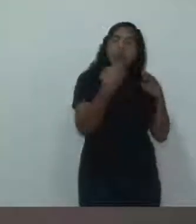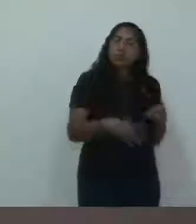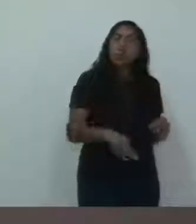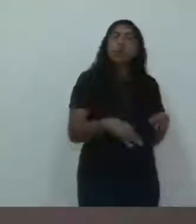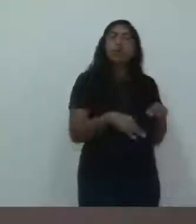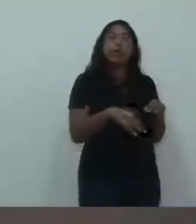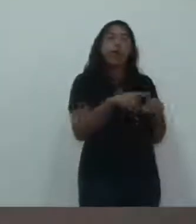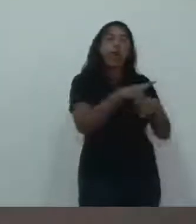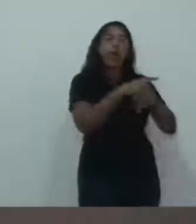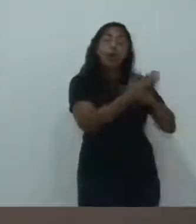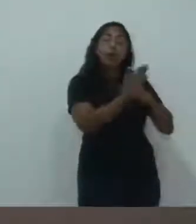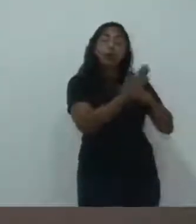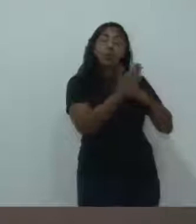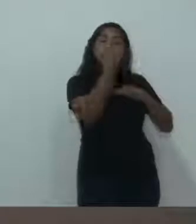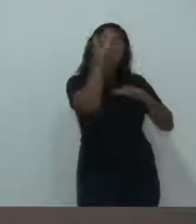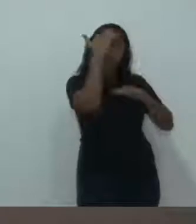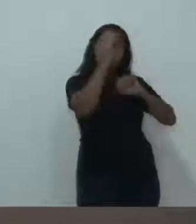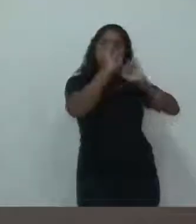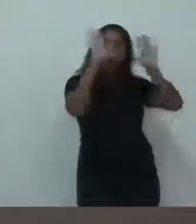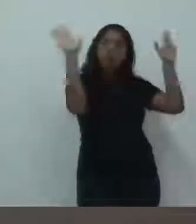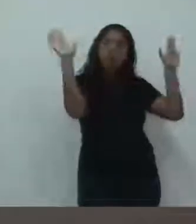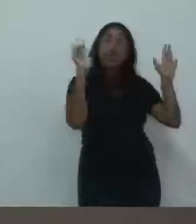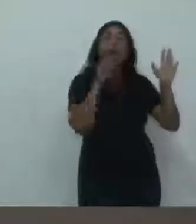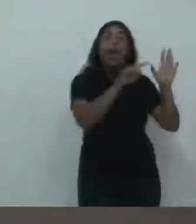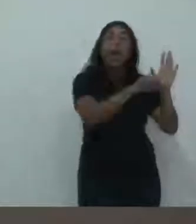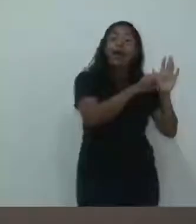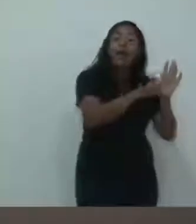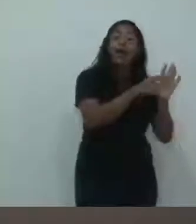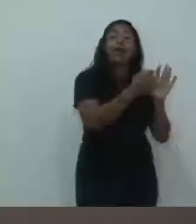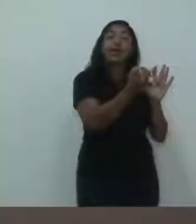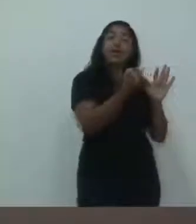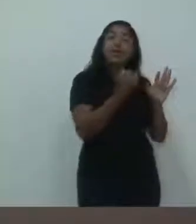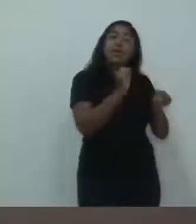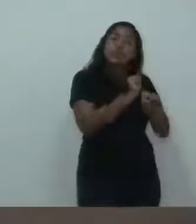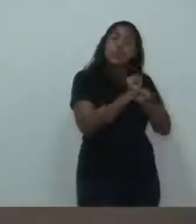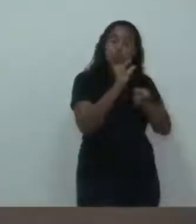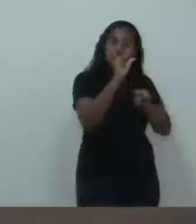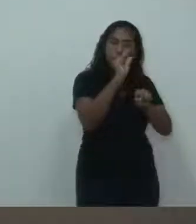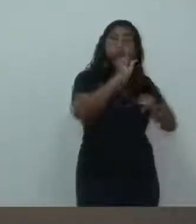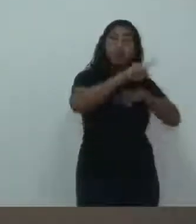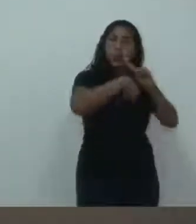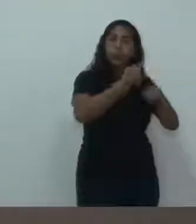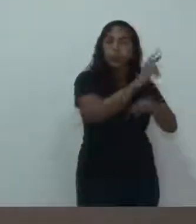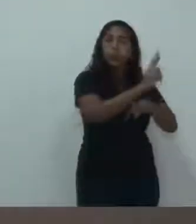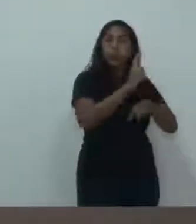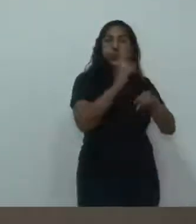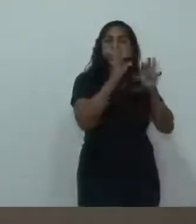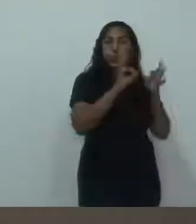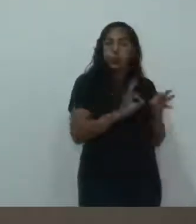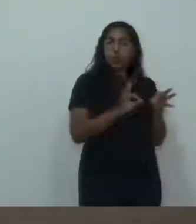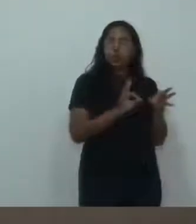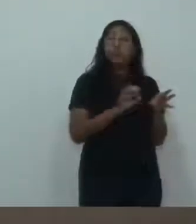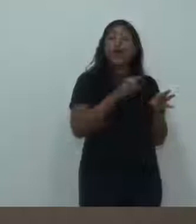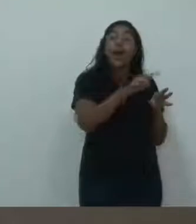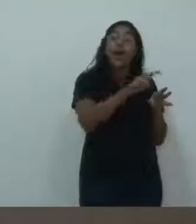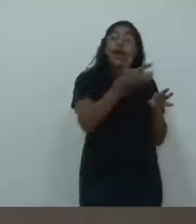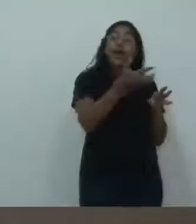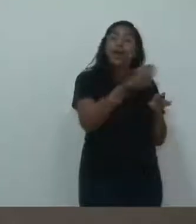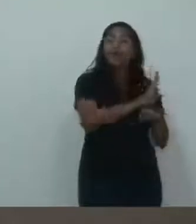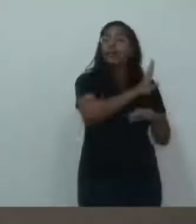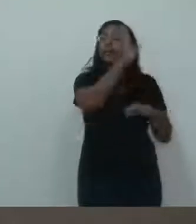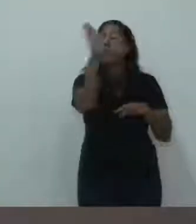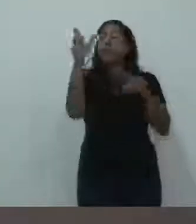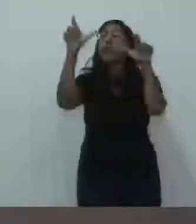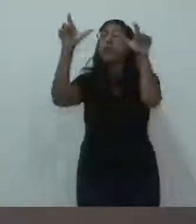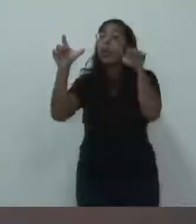da própria secretaria, ele pediu um tempinho, nessa semana ele já vai me dar um retorno. Uma das propostas, ele se propôs a ir no bairro para a gente